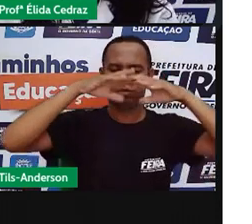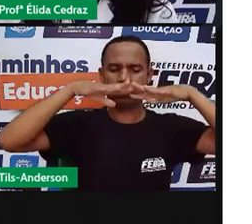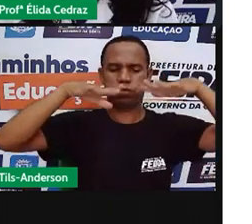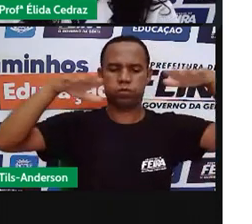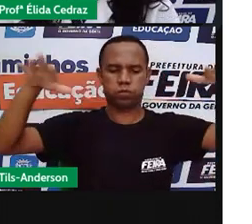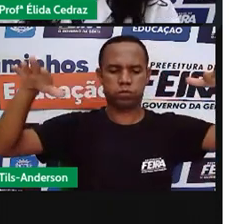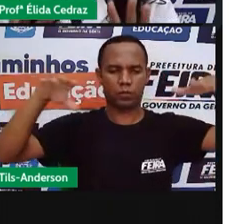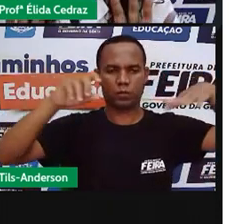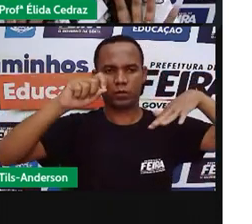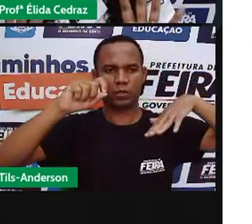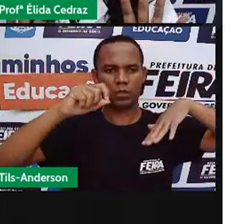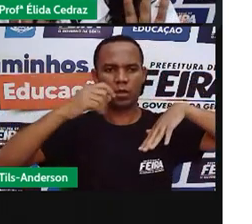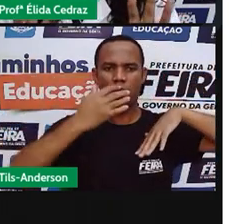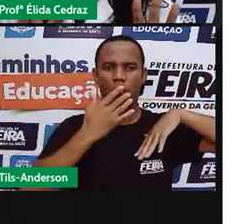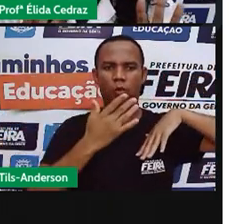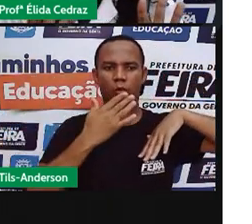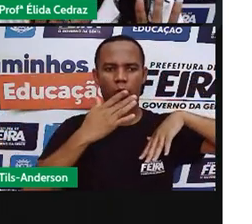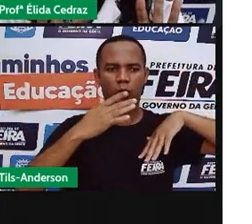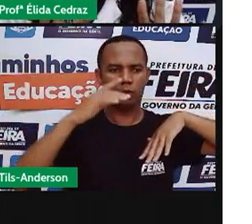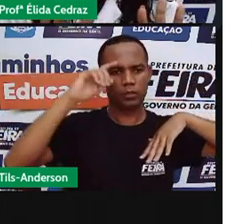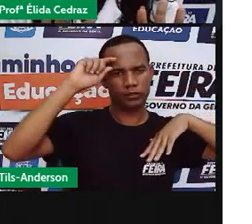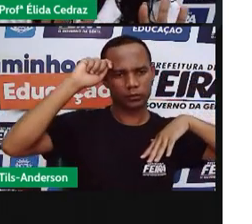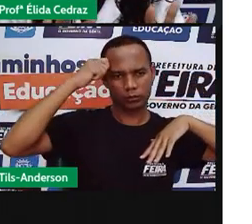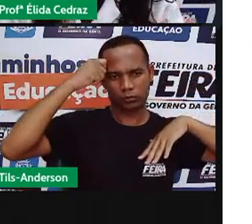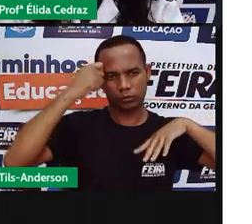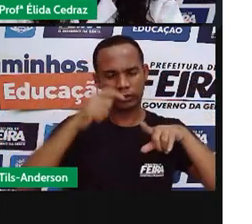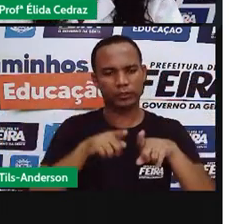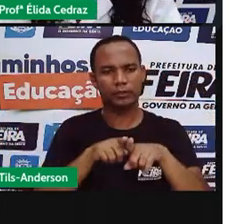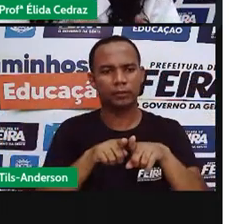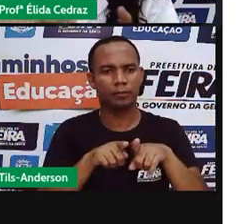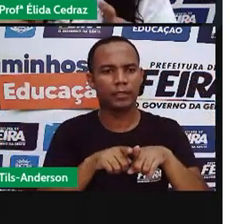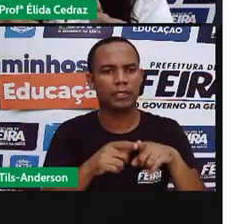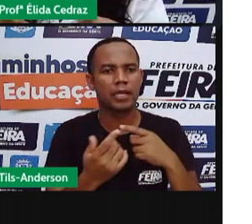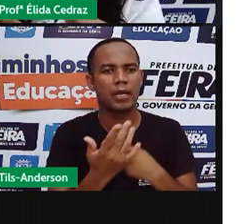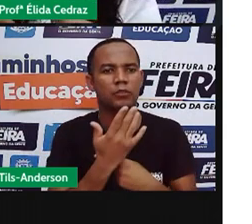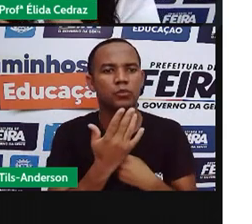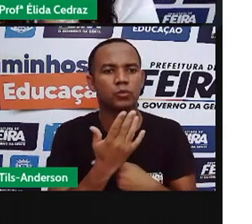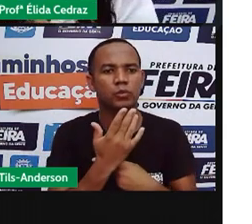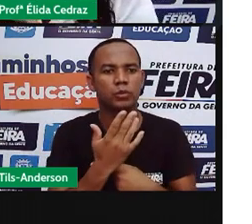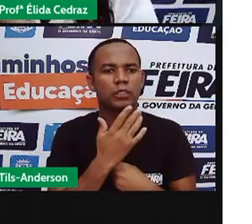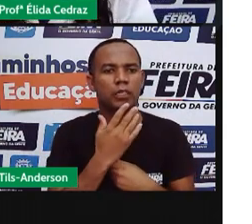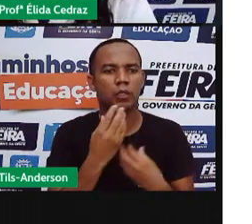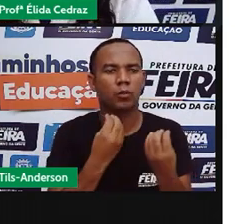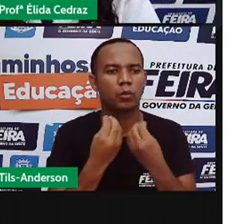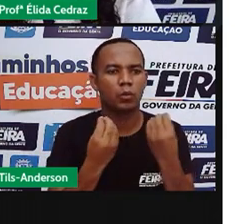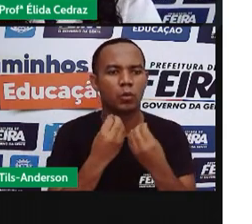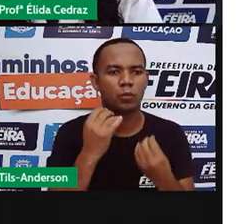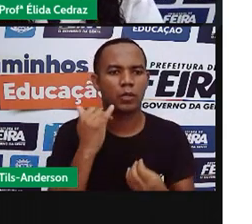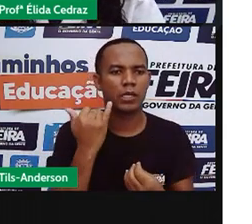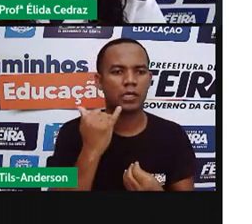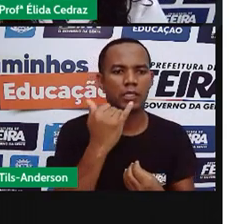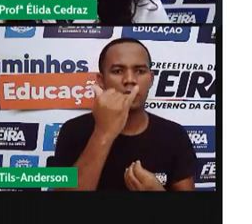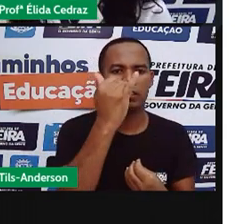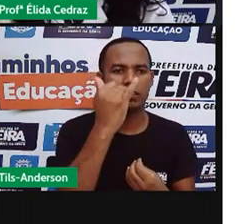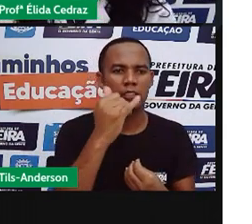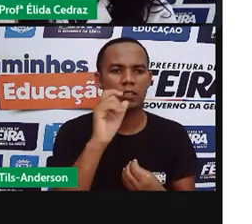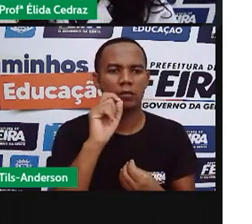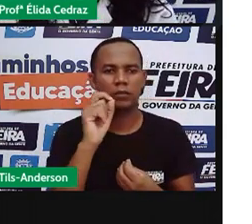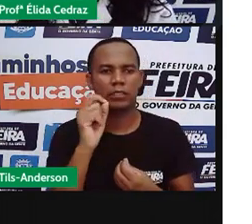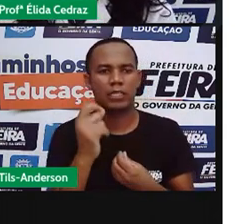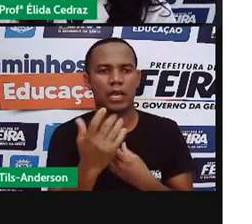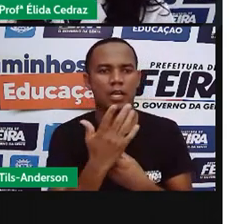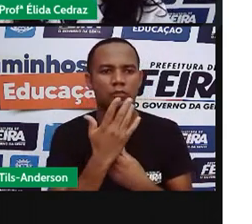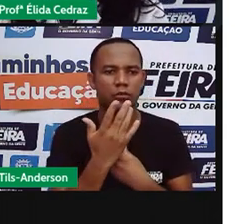escura, aquela luz vai fazer o contrário. A energia vai ficar acumulada e